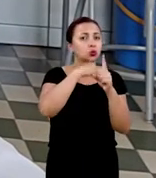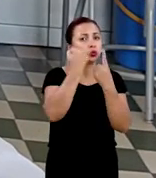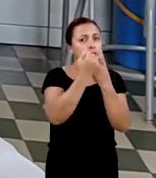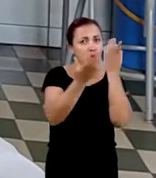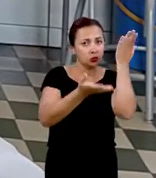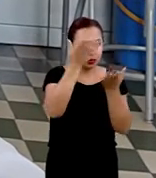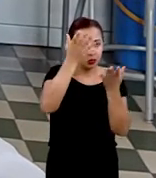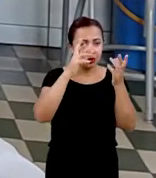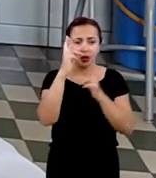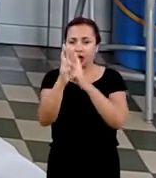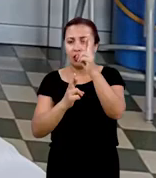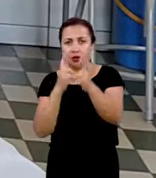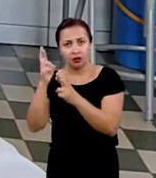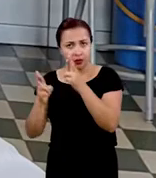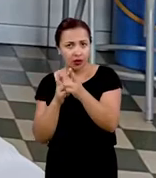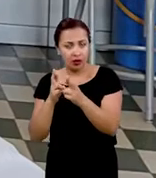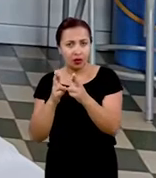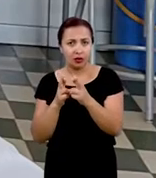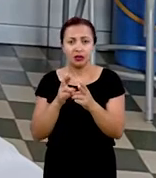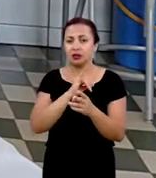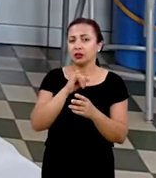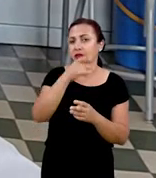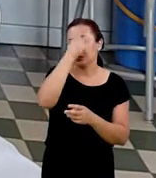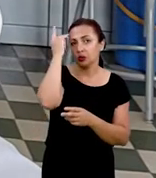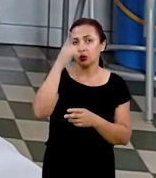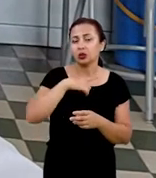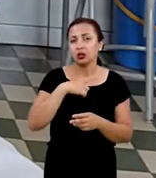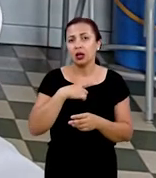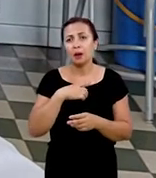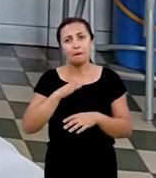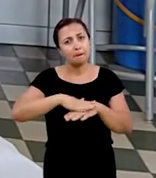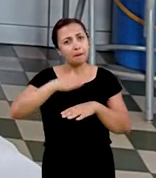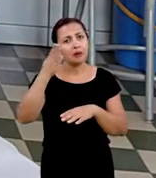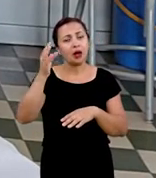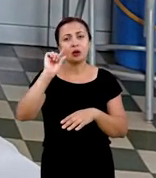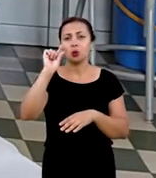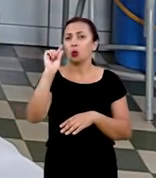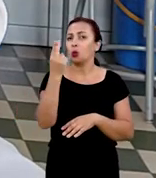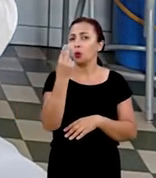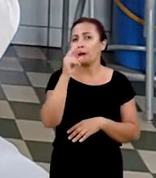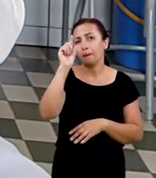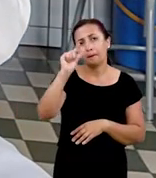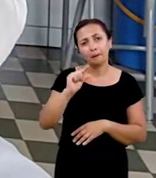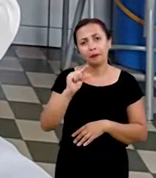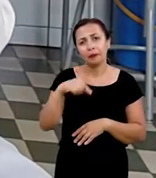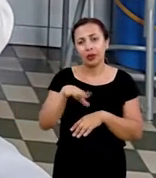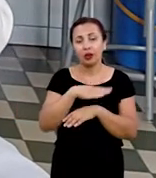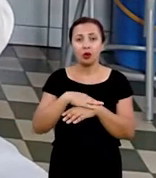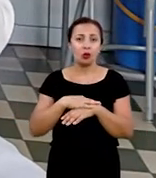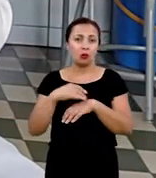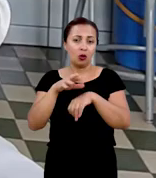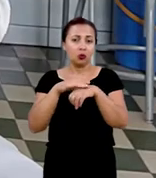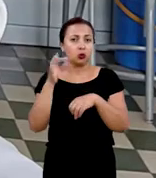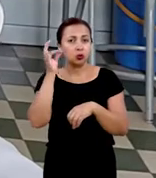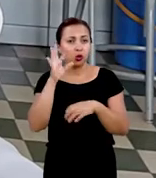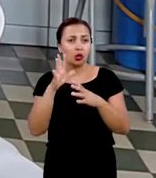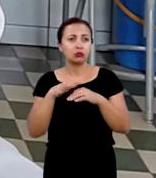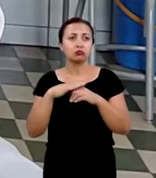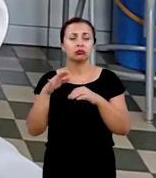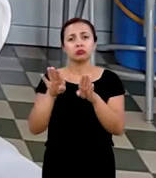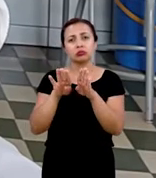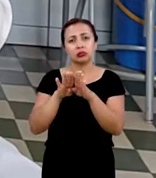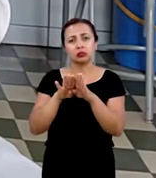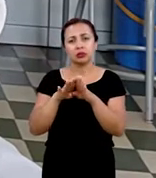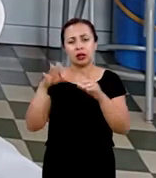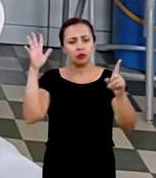Ou seja, queremos relacionar se o fato deles terem um maior ou menor conhecimento sobre a leishmaniose, sobre os